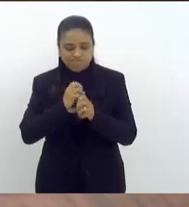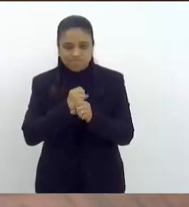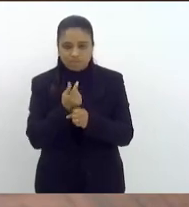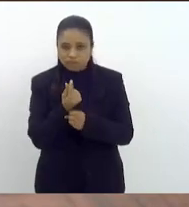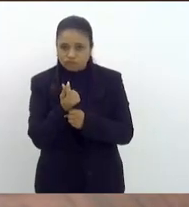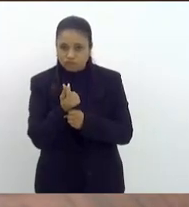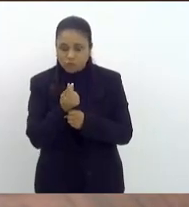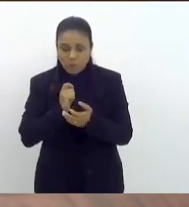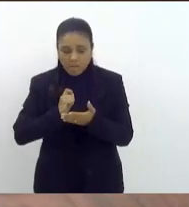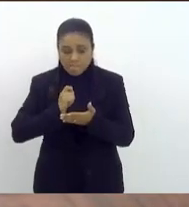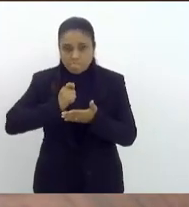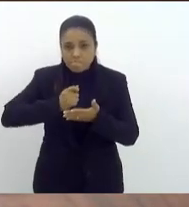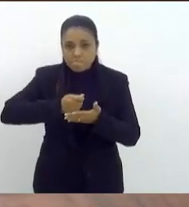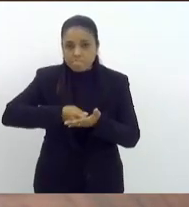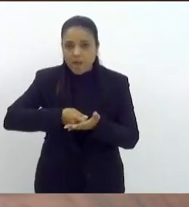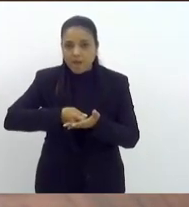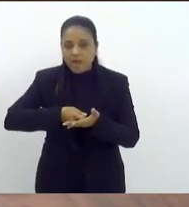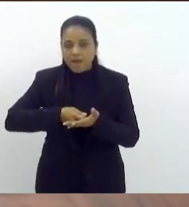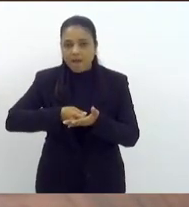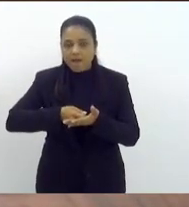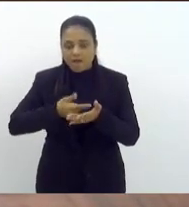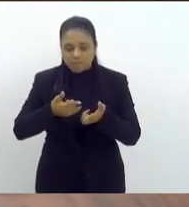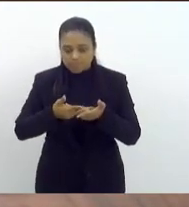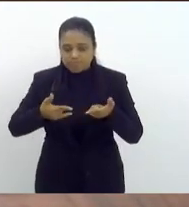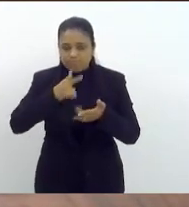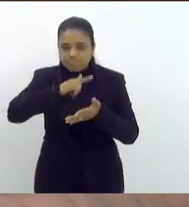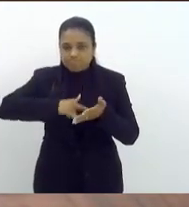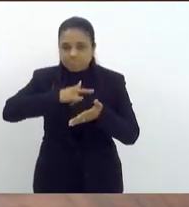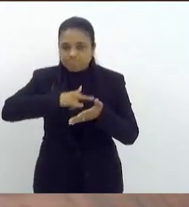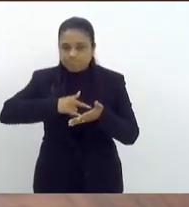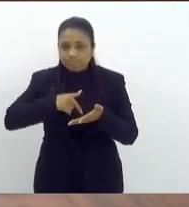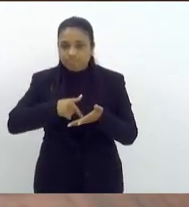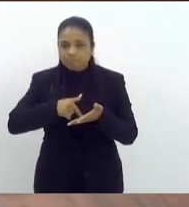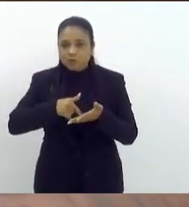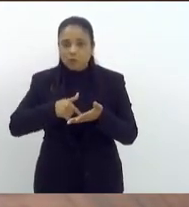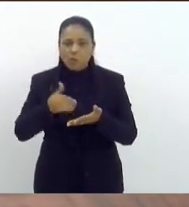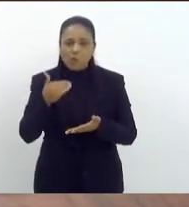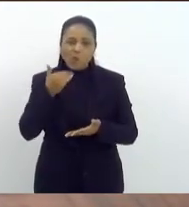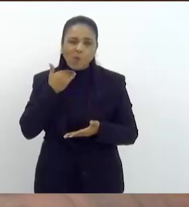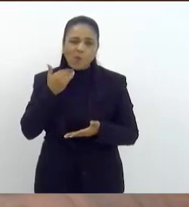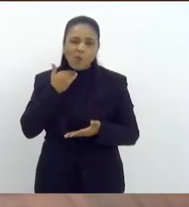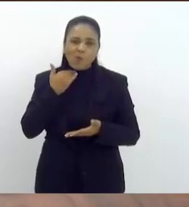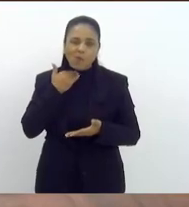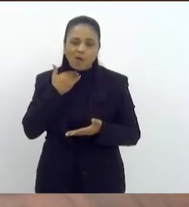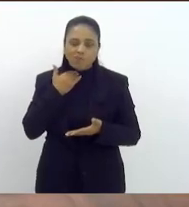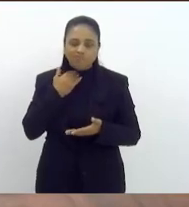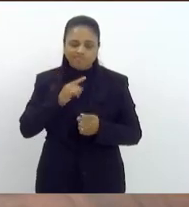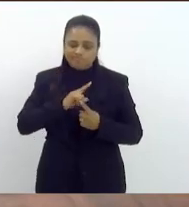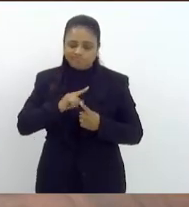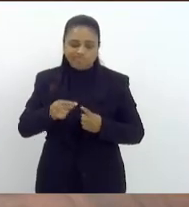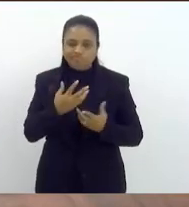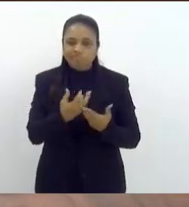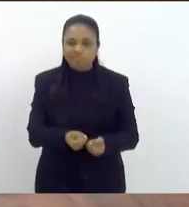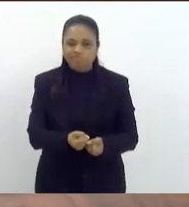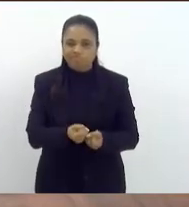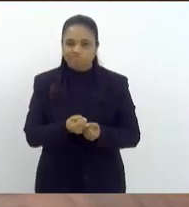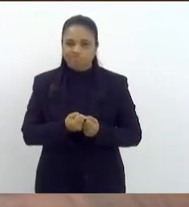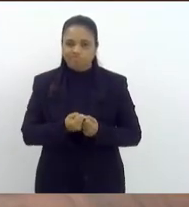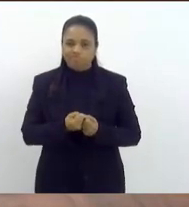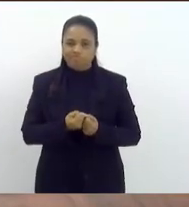para poder fazer o pagamento daquela duplicata daquele boleto e o banco simplesmente recusar por